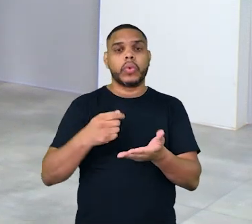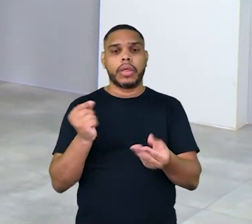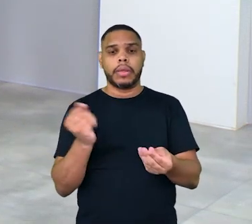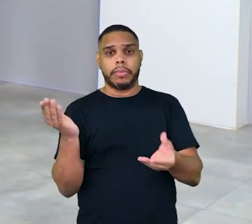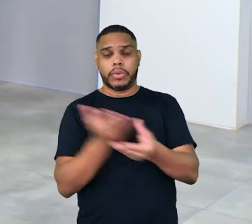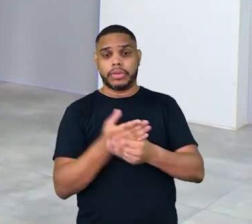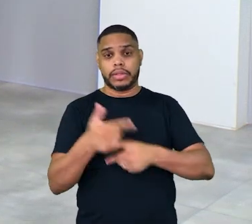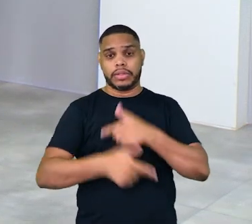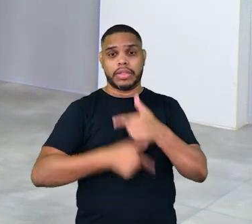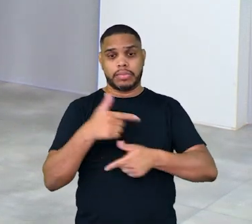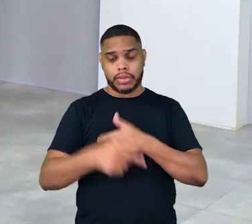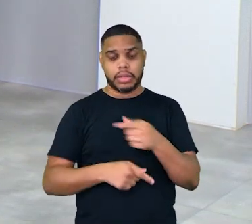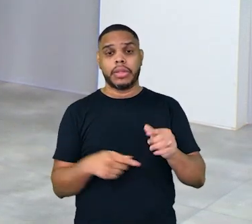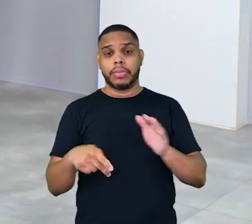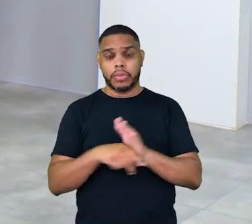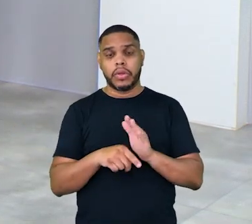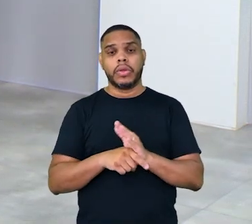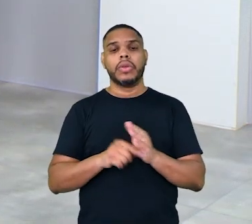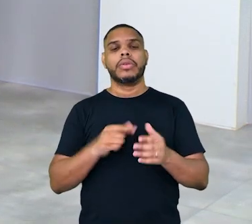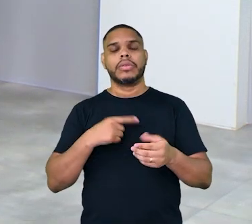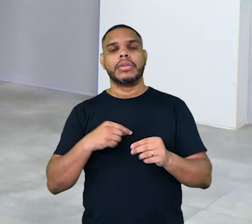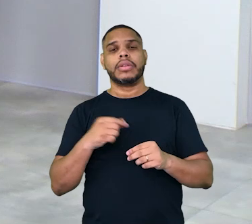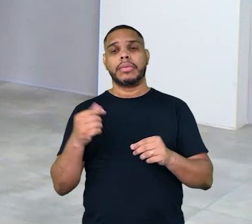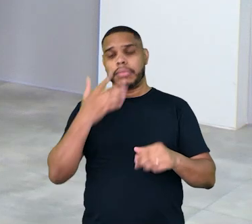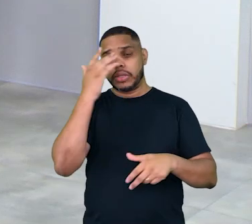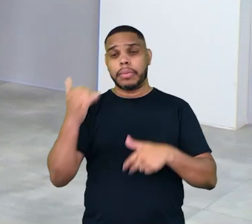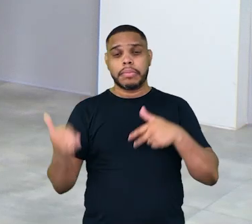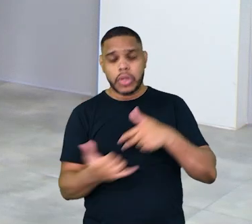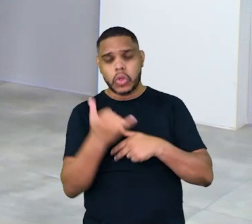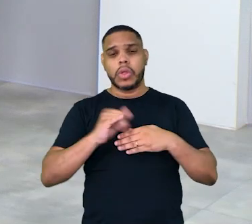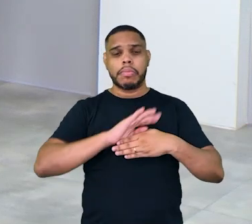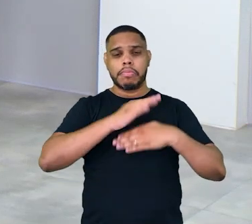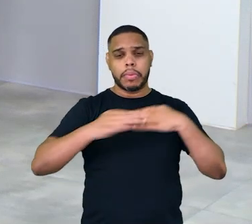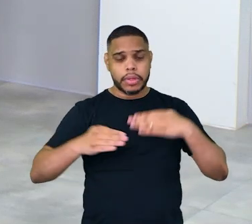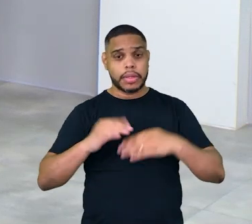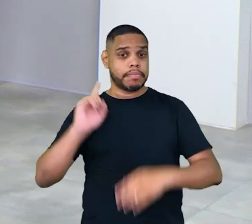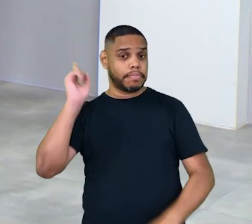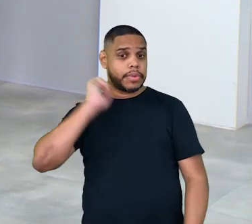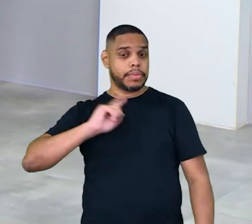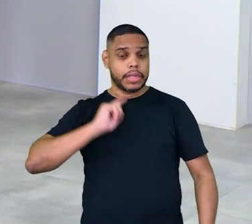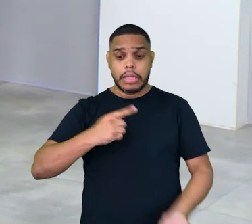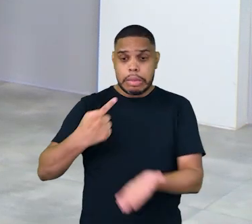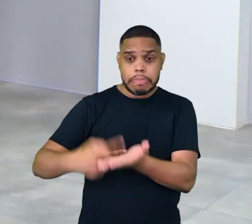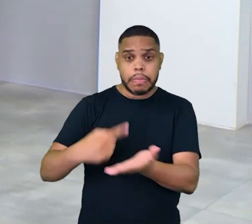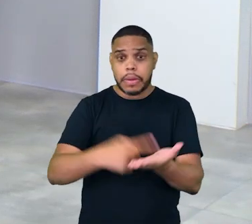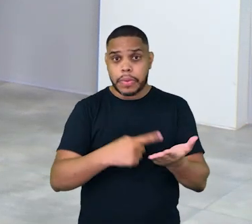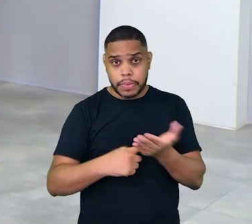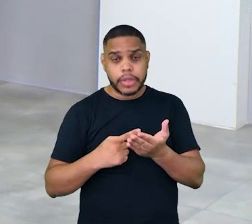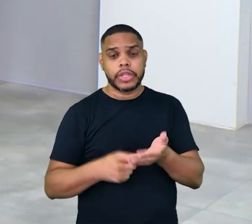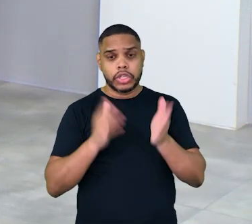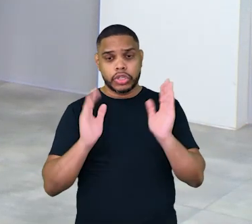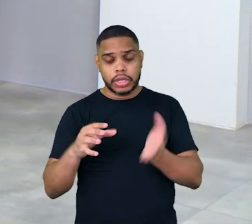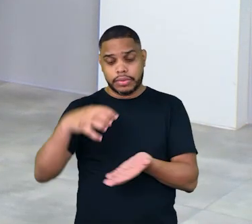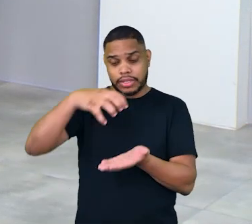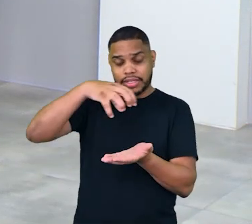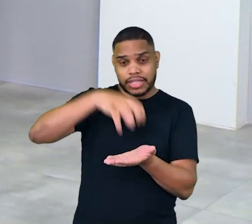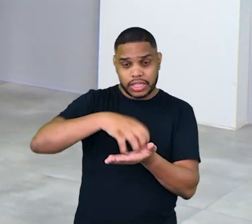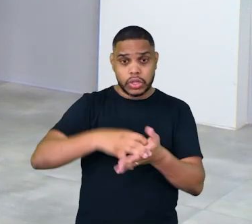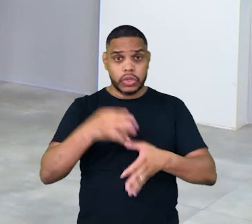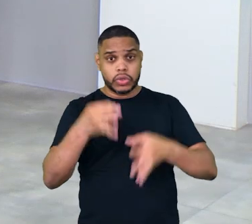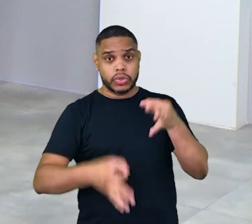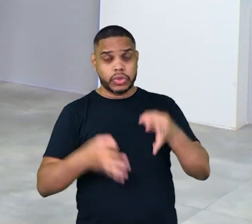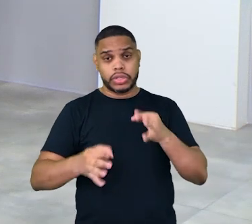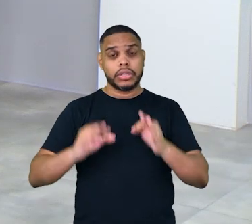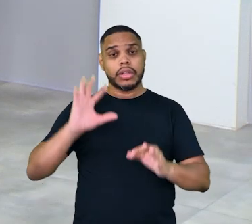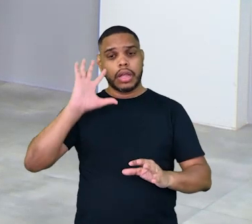em processos trabalhistas que envolvem os espólios das vítimas de Brumadinho, em Minas Gerais. Os acordos foram realizados pelo Centro